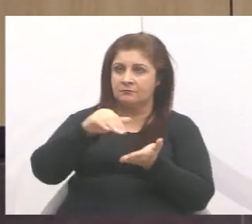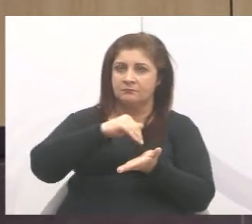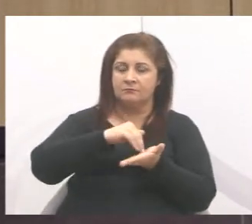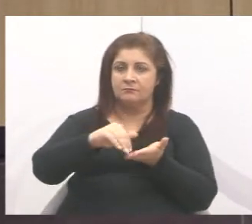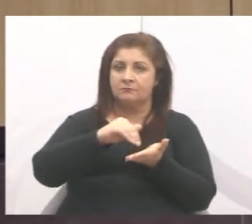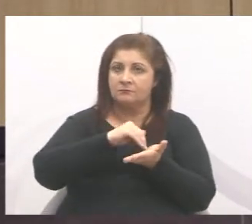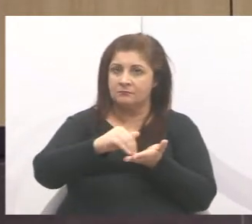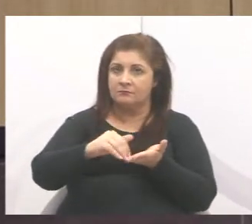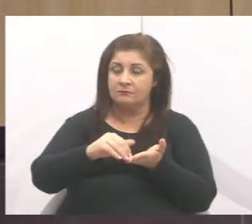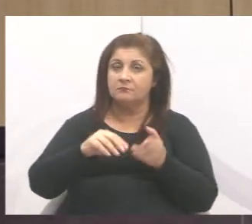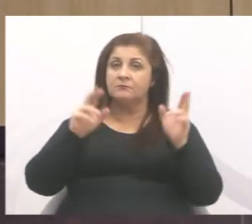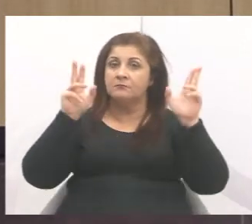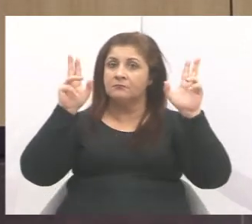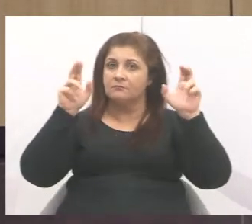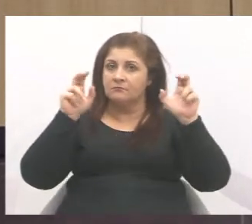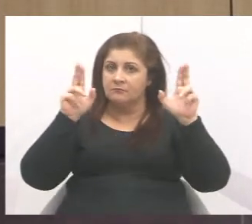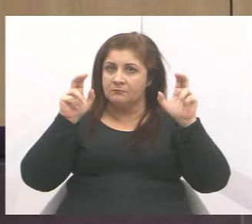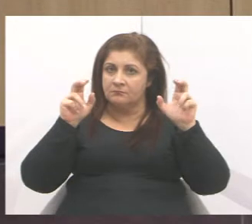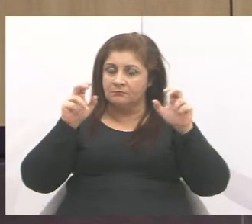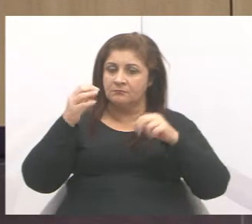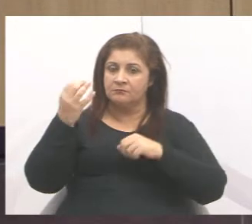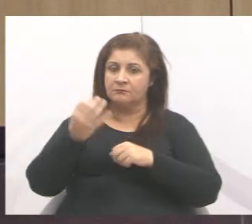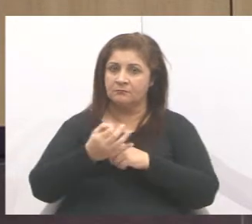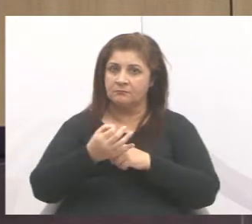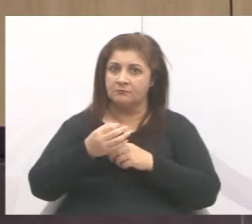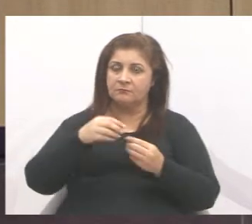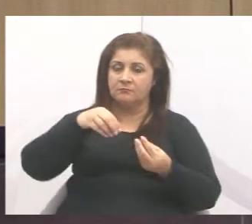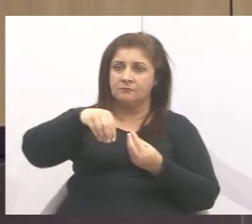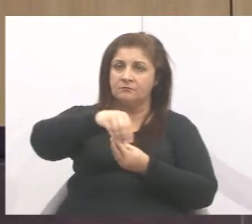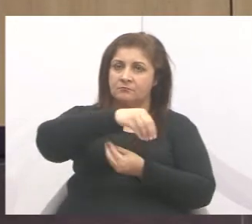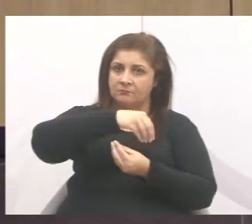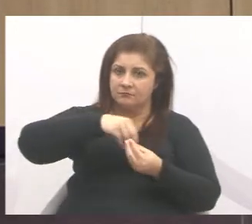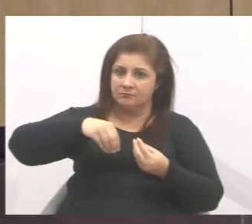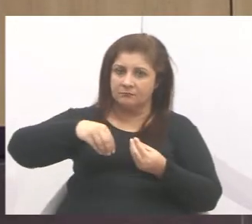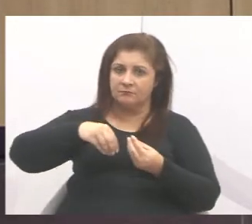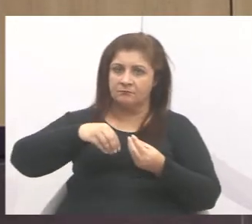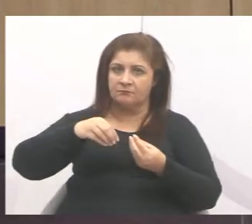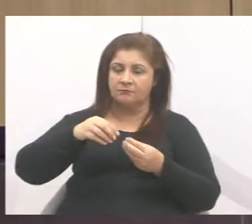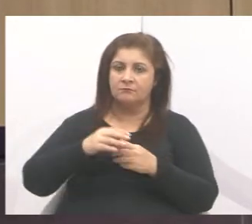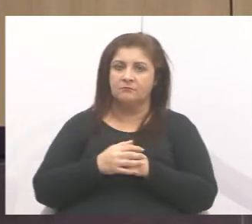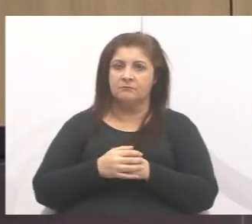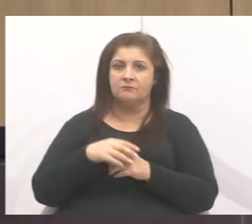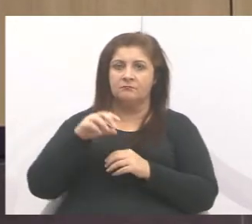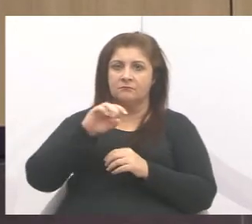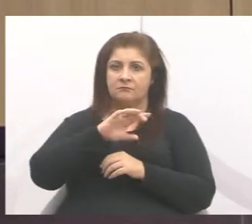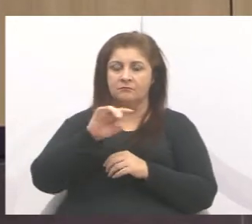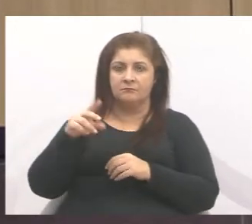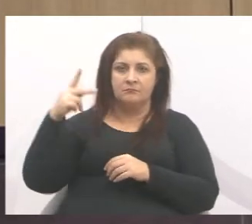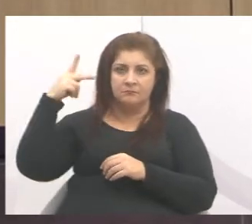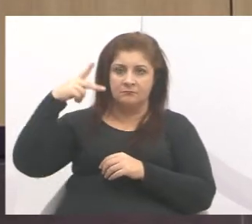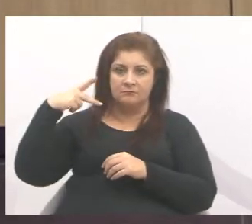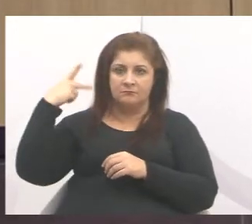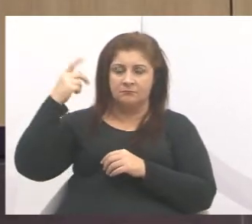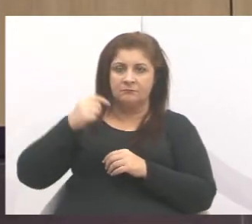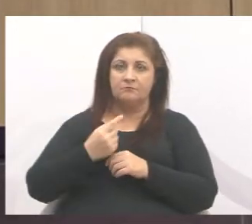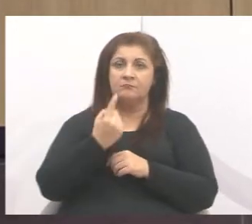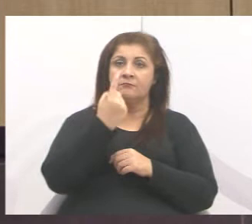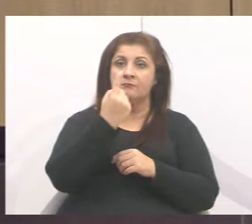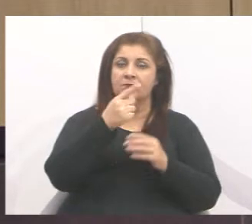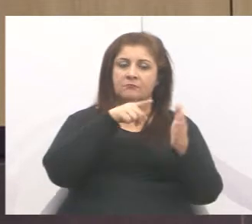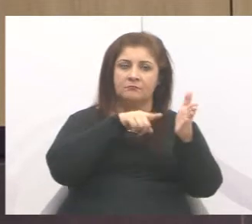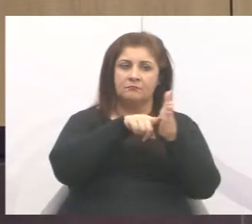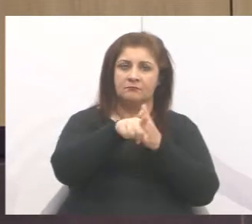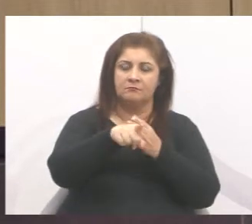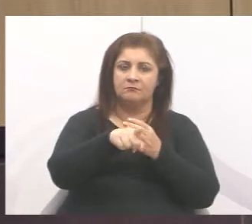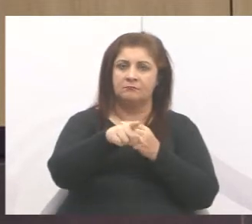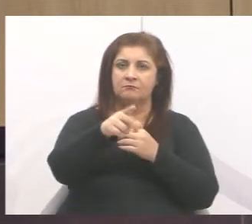por critério de assunto, na forma de rodízio intercalado dos vereadores. Sendo que os vereadores fazem uma pergunta, o